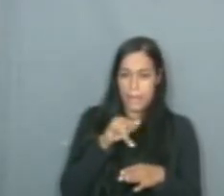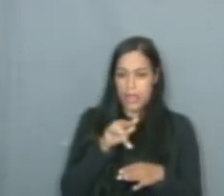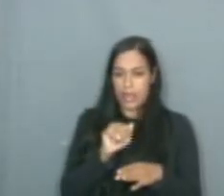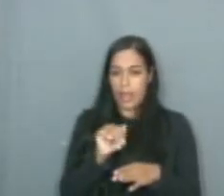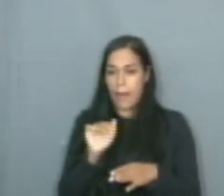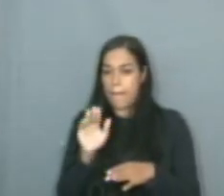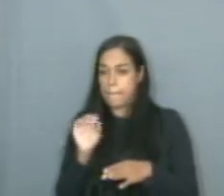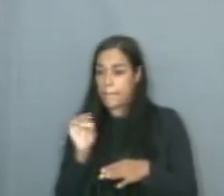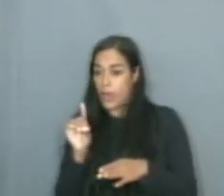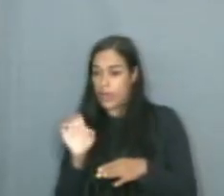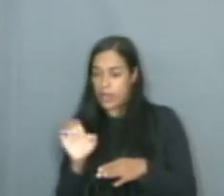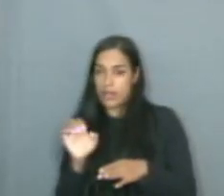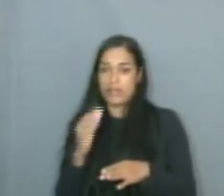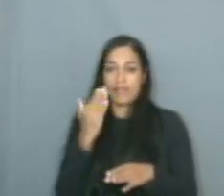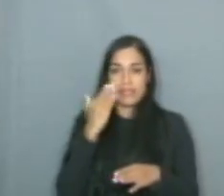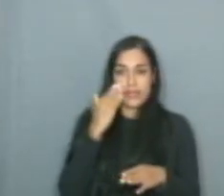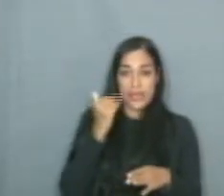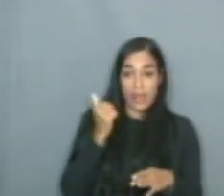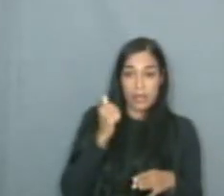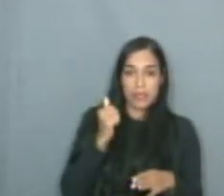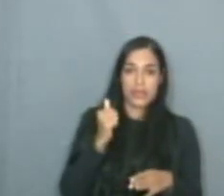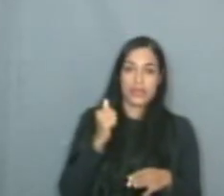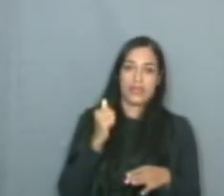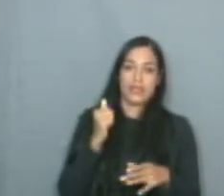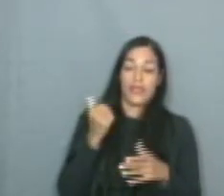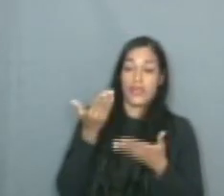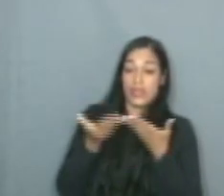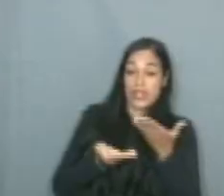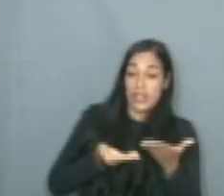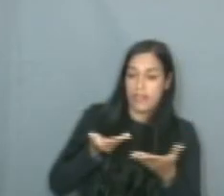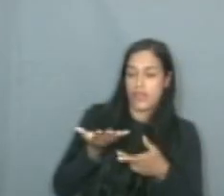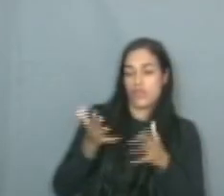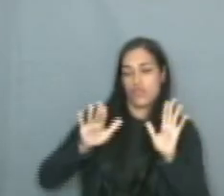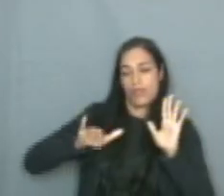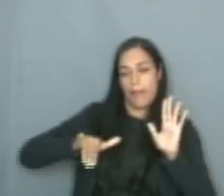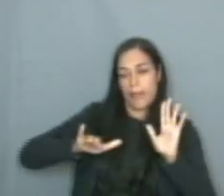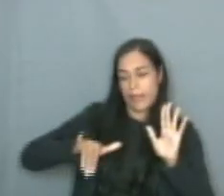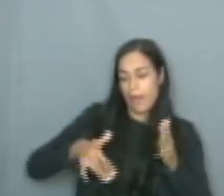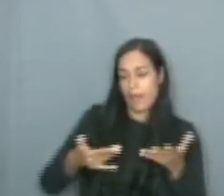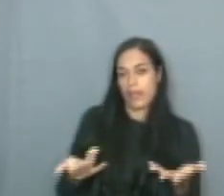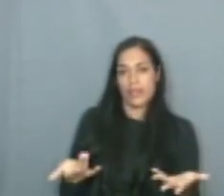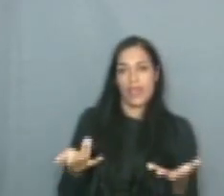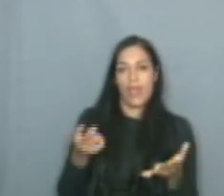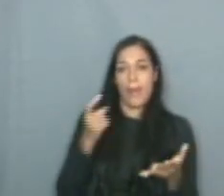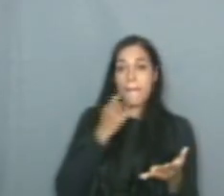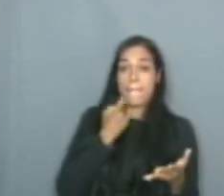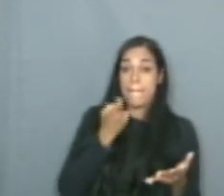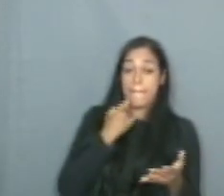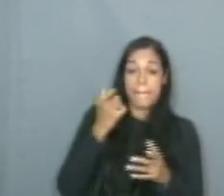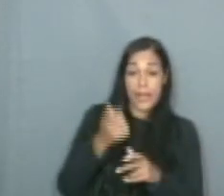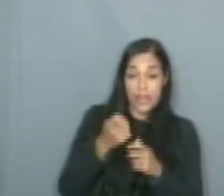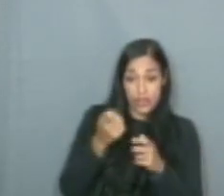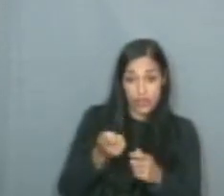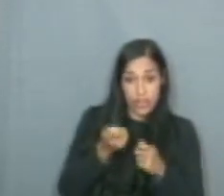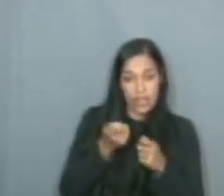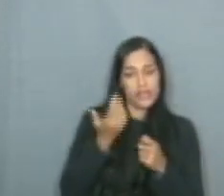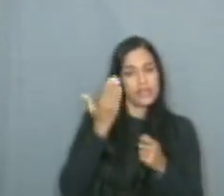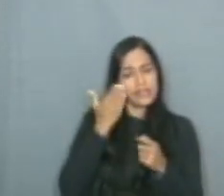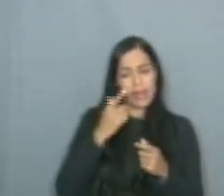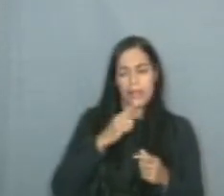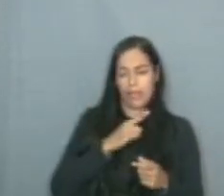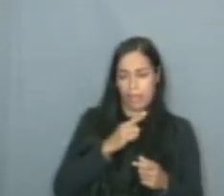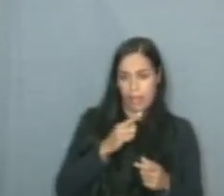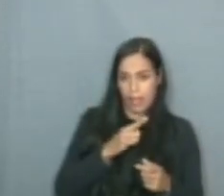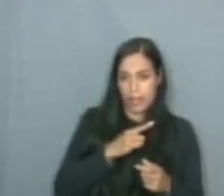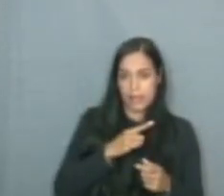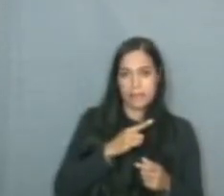falando. Muitos deles iam fazer os serviços na praia, iam fazer a pesca clandestina, que a gente sabe que tem,